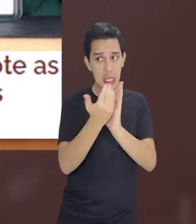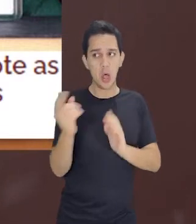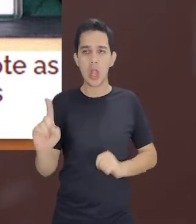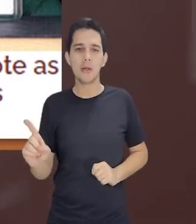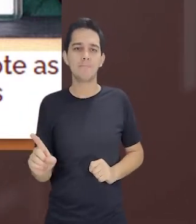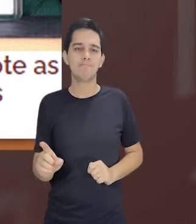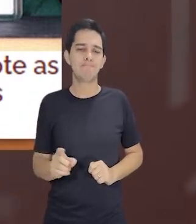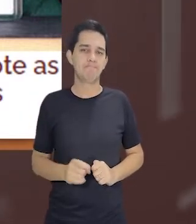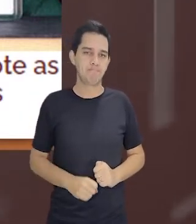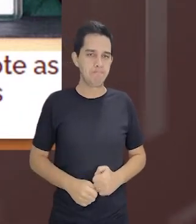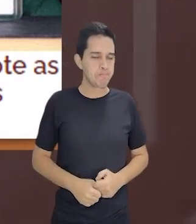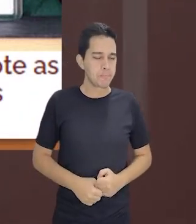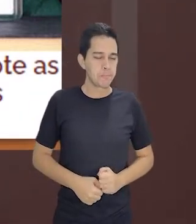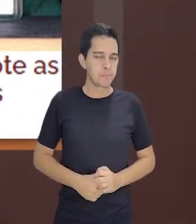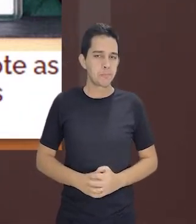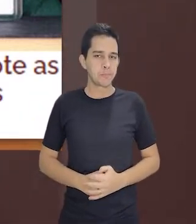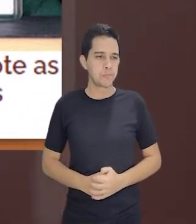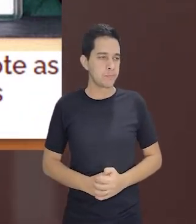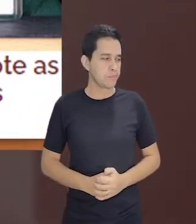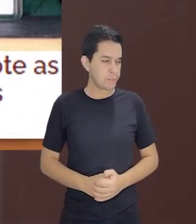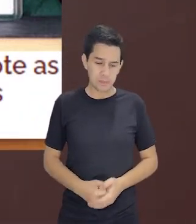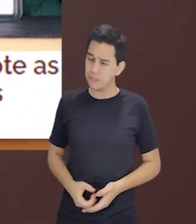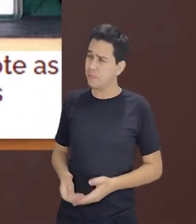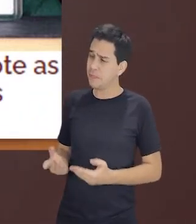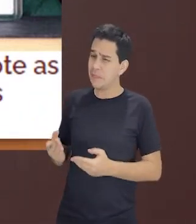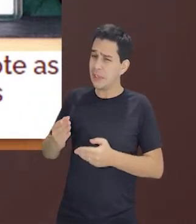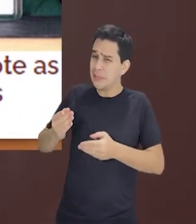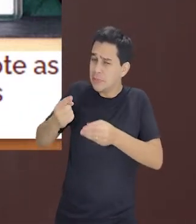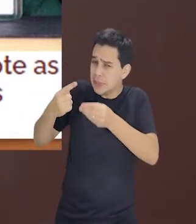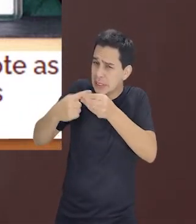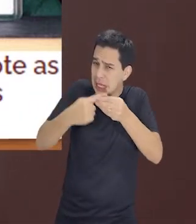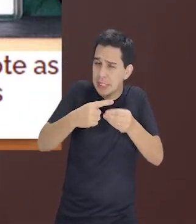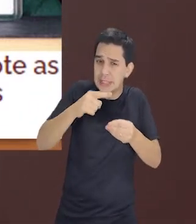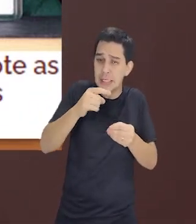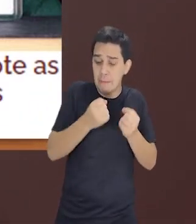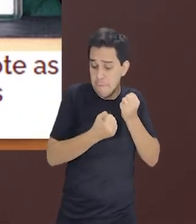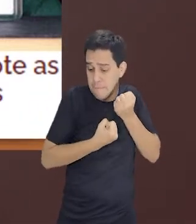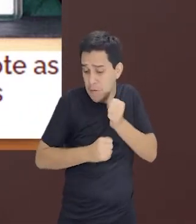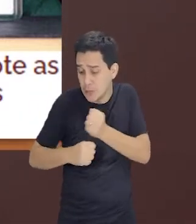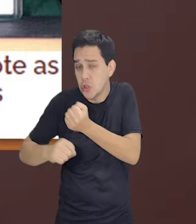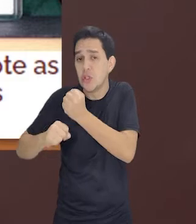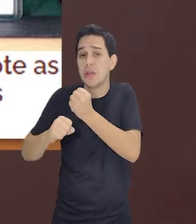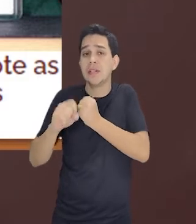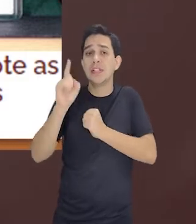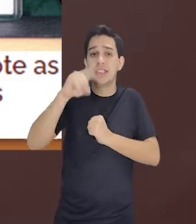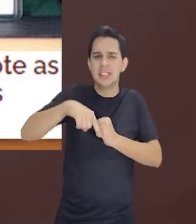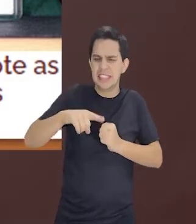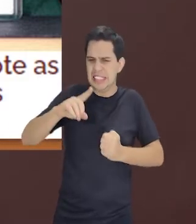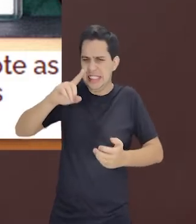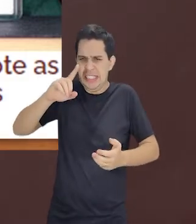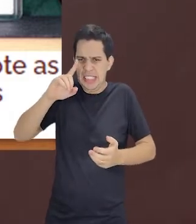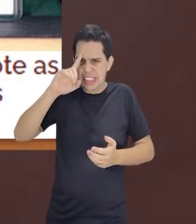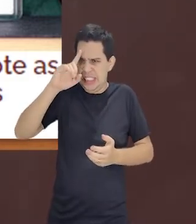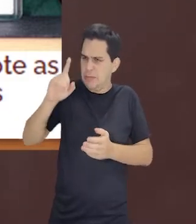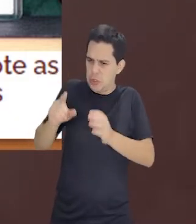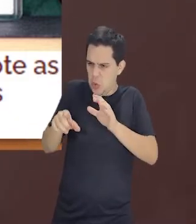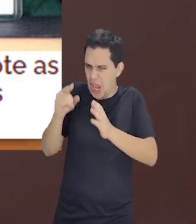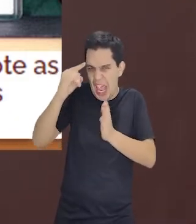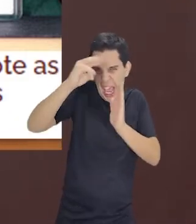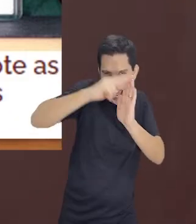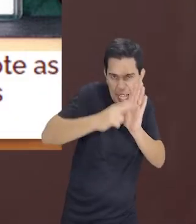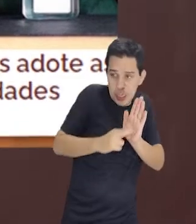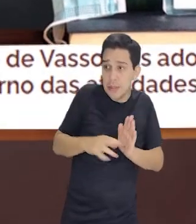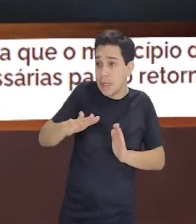Vassouras, o MPRJ obteve decisão para que o município adote as medidas sanitárias necessárias para o retorno às